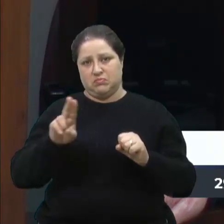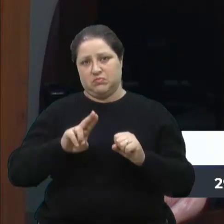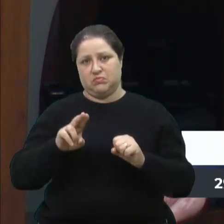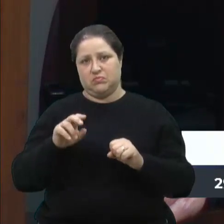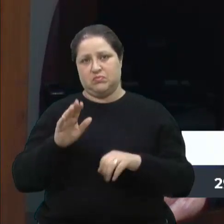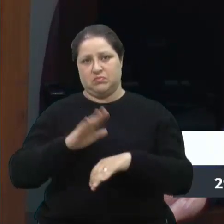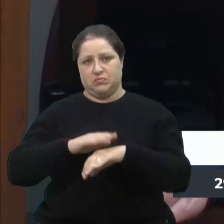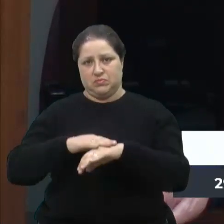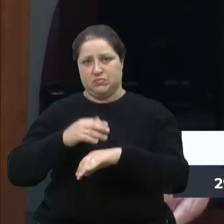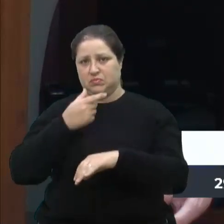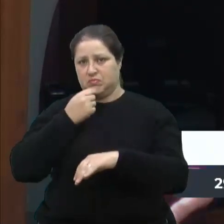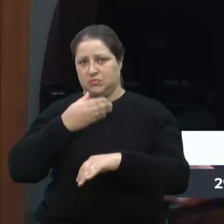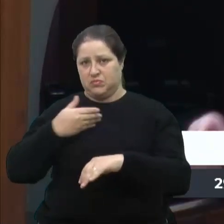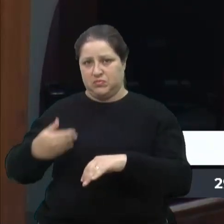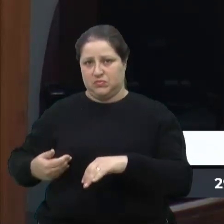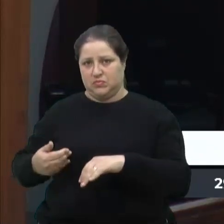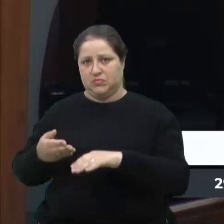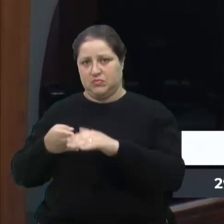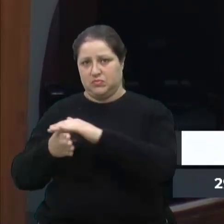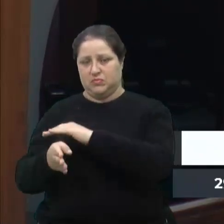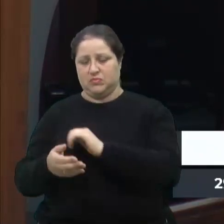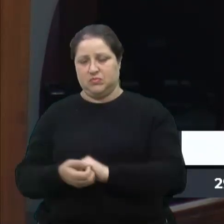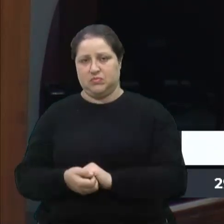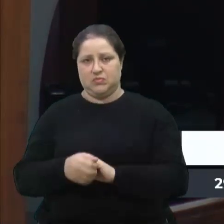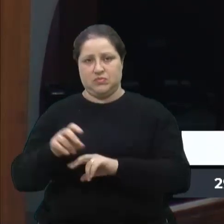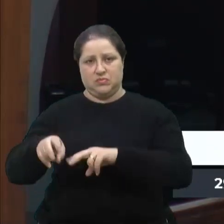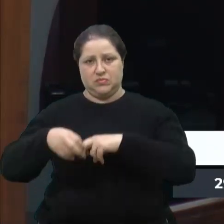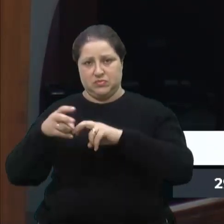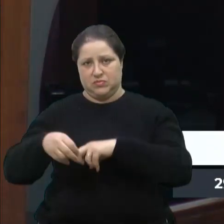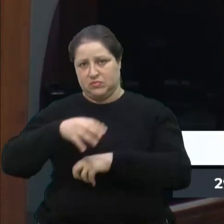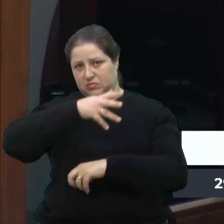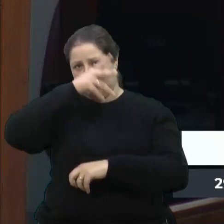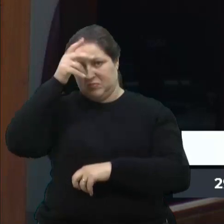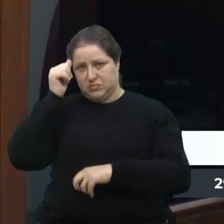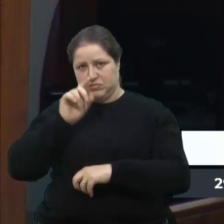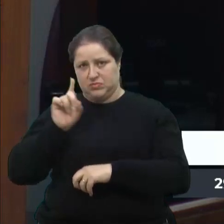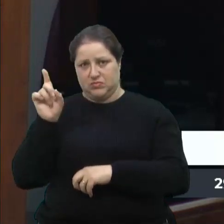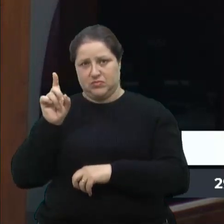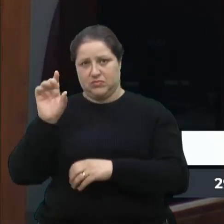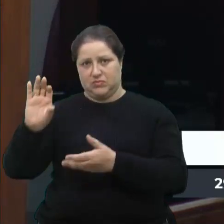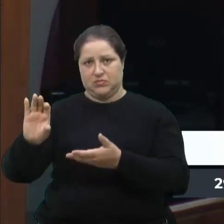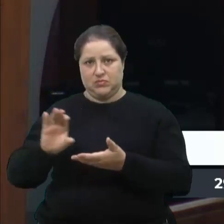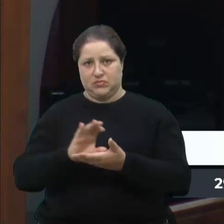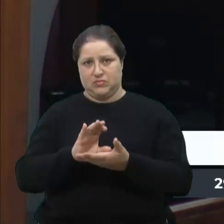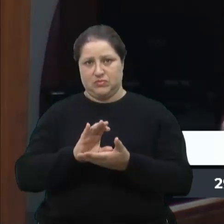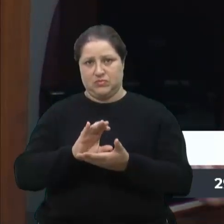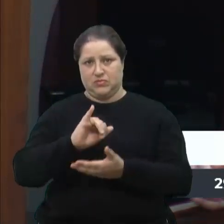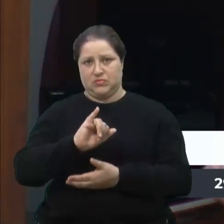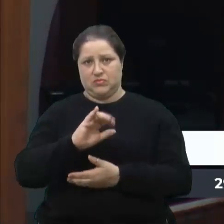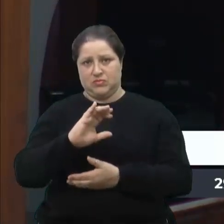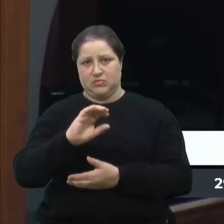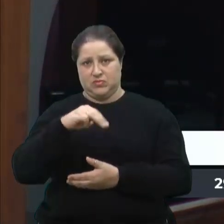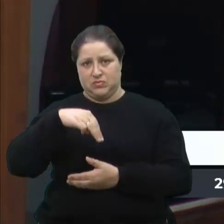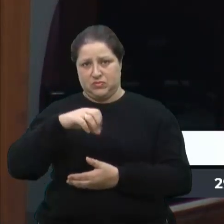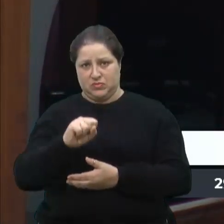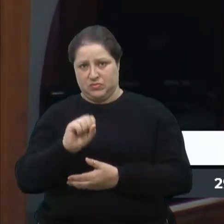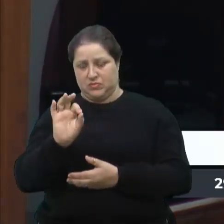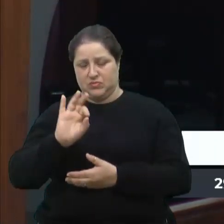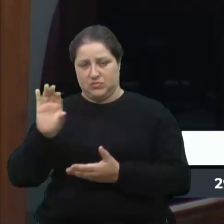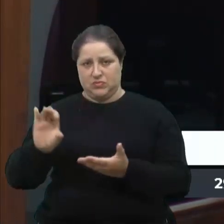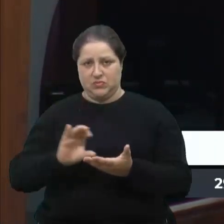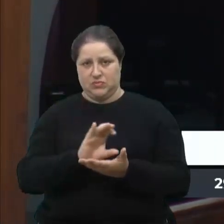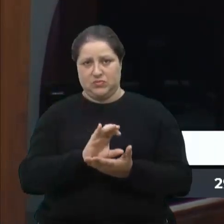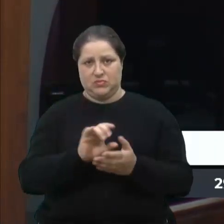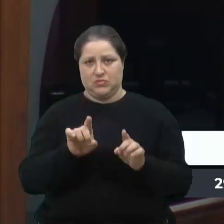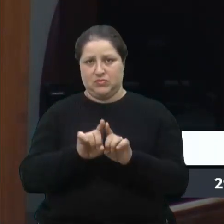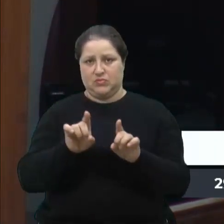No interior, as prefeituras do interior de Minas Gerais não recebiam repasse do ICMS do estado, muito